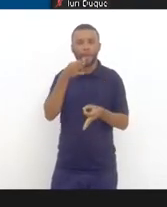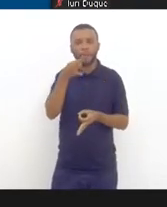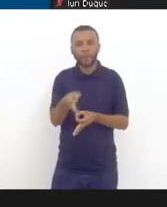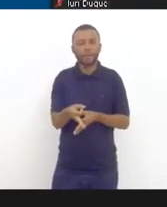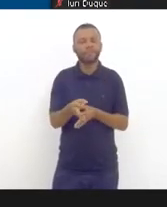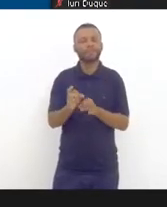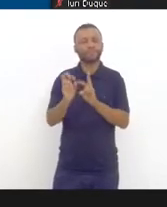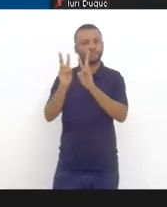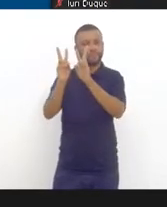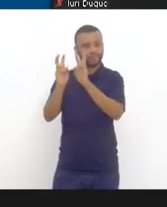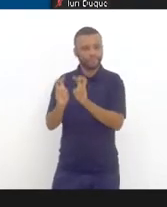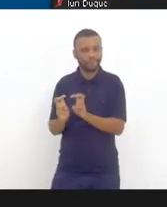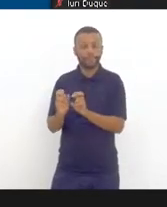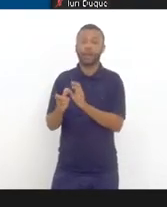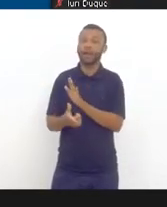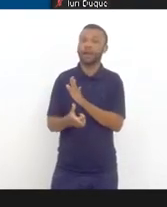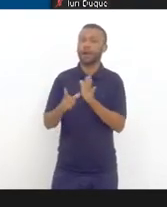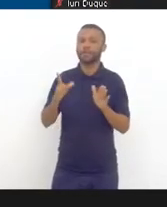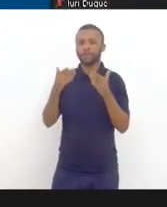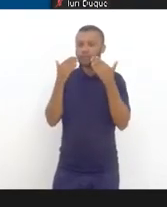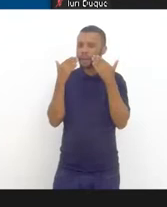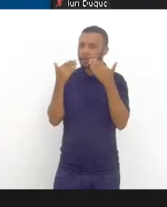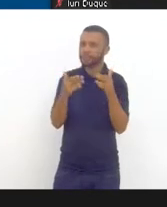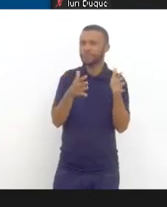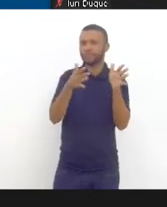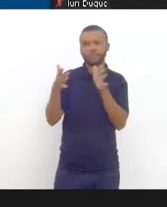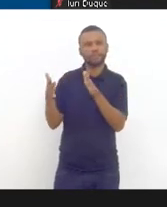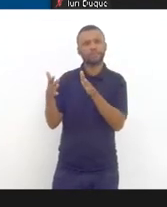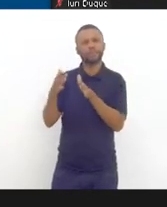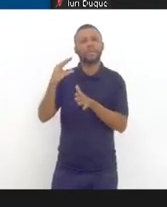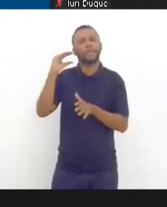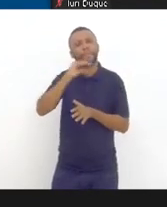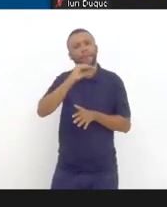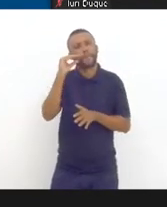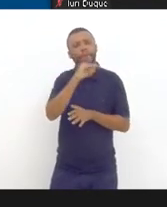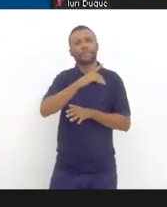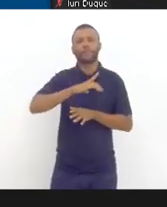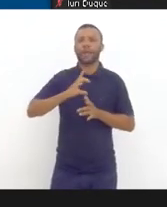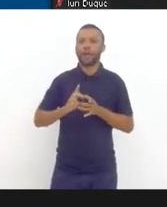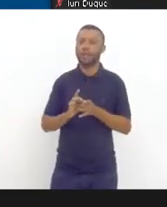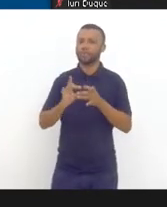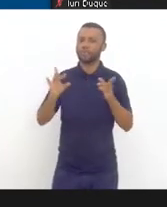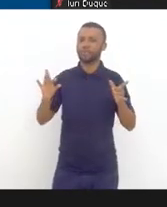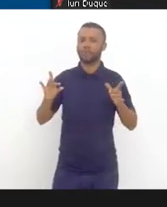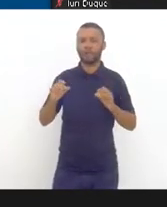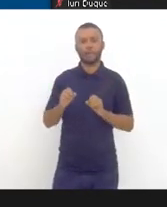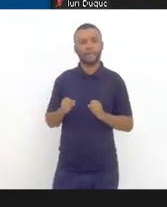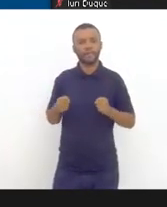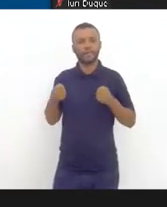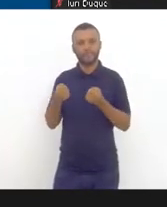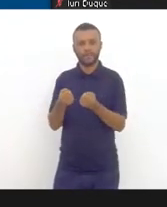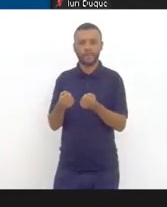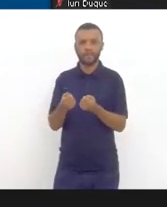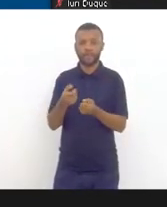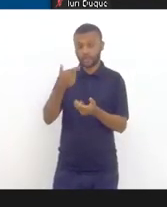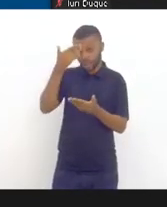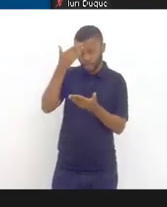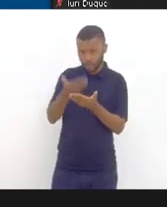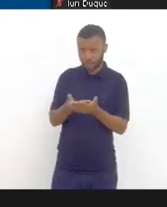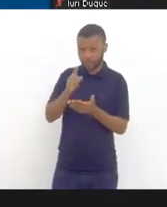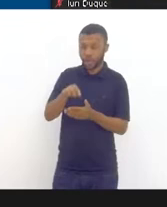aqui, só antes de apresentar os números, e vai ser bem breve, a gente vai deixar isso aqui à disposição, é uma defesa que eu acho que é